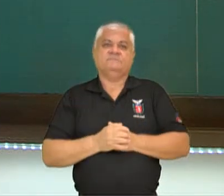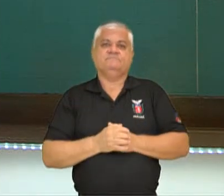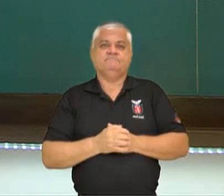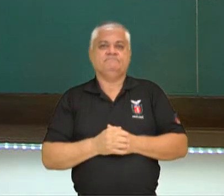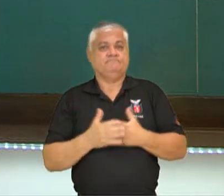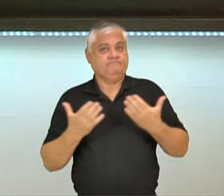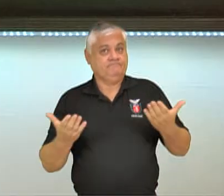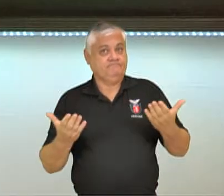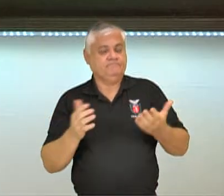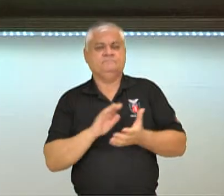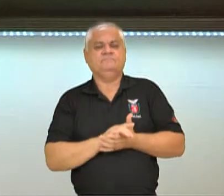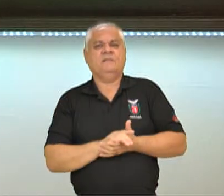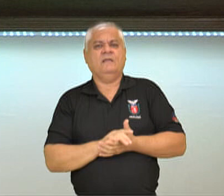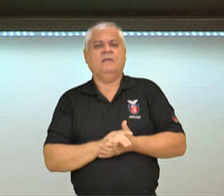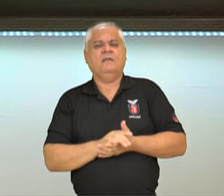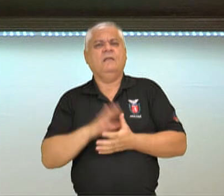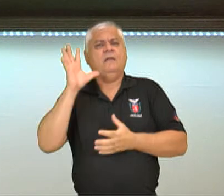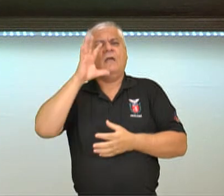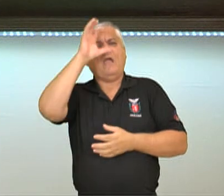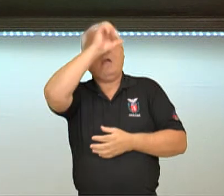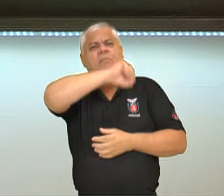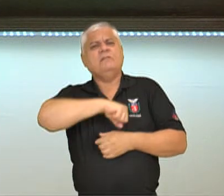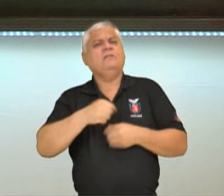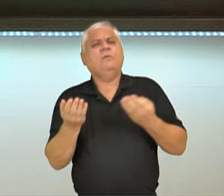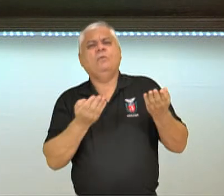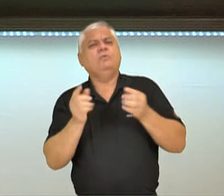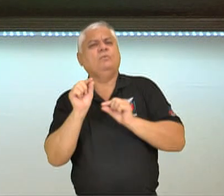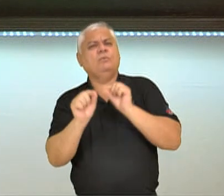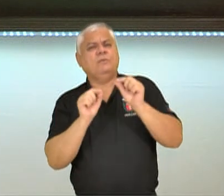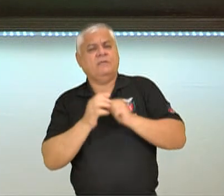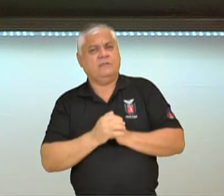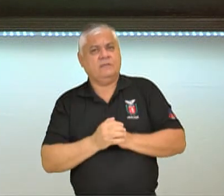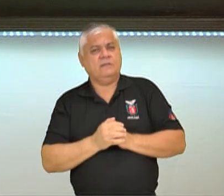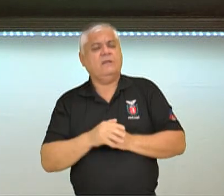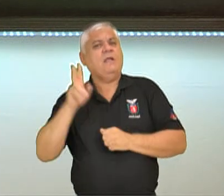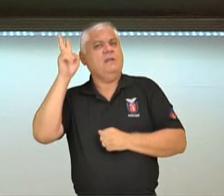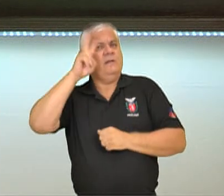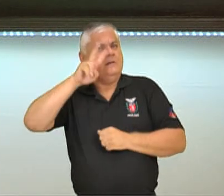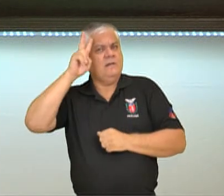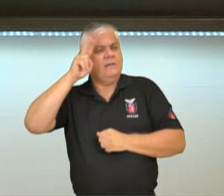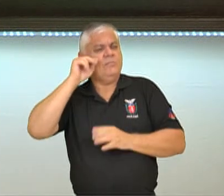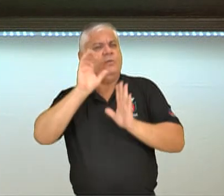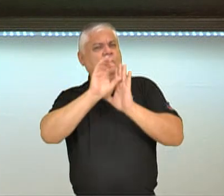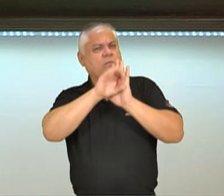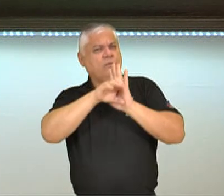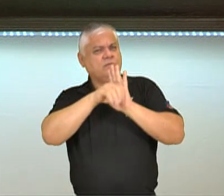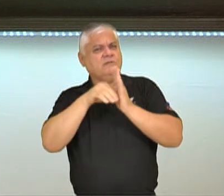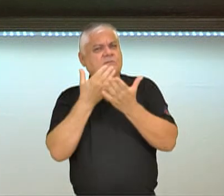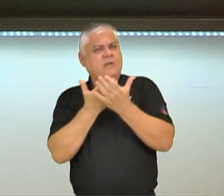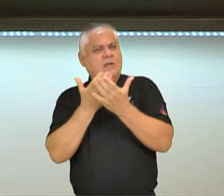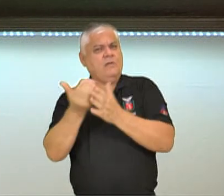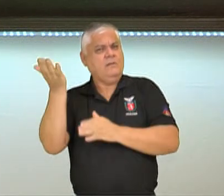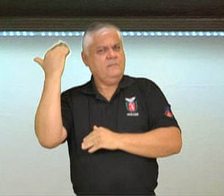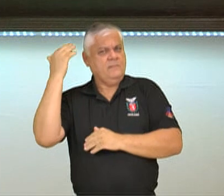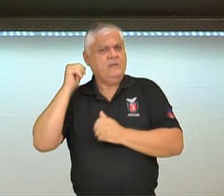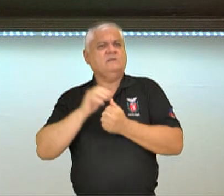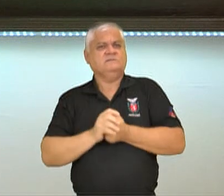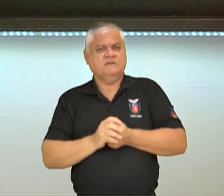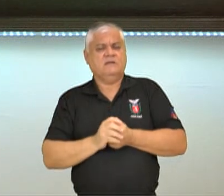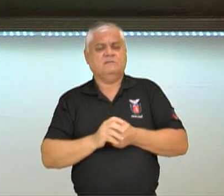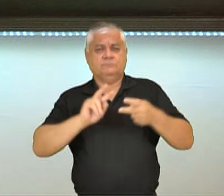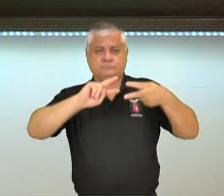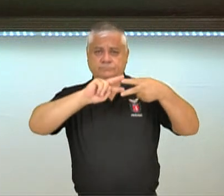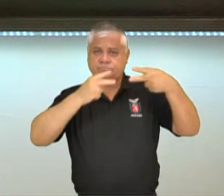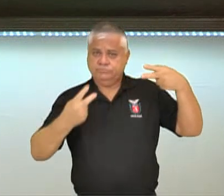antagônica. Então, o que a gente falou na aula de hoje? Na verdade, a gente relembrou conceitos que a gente viu na aula passada, conceitos de